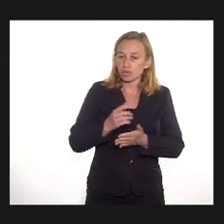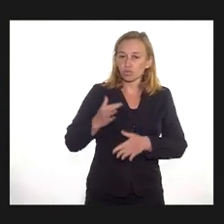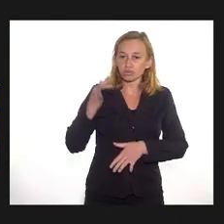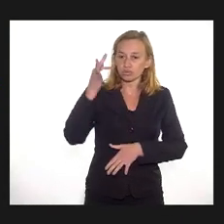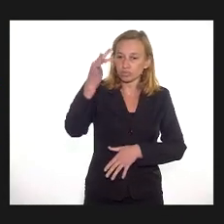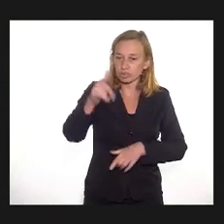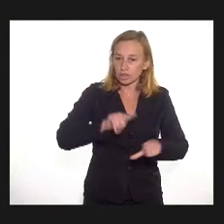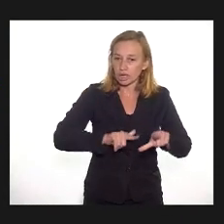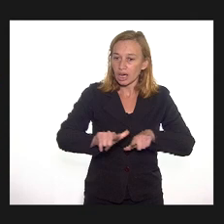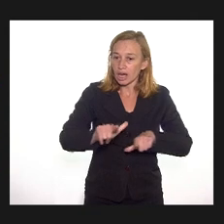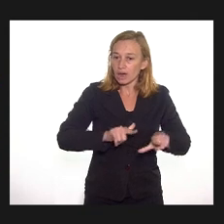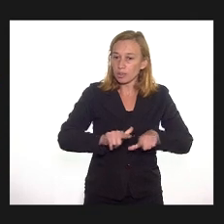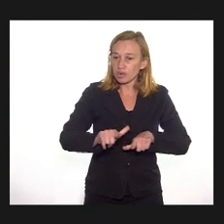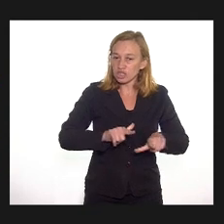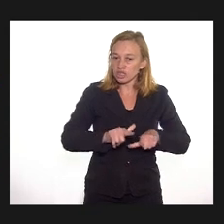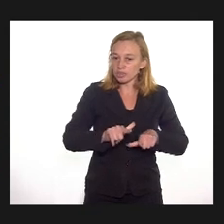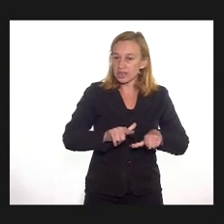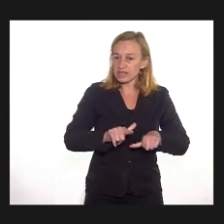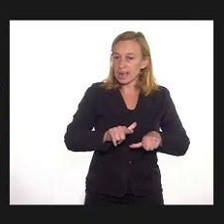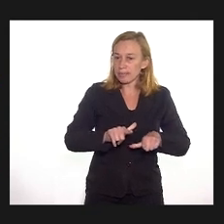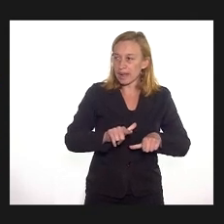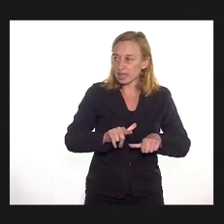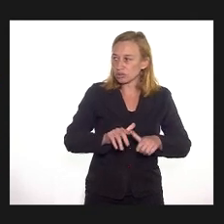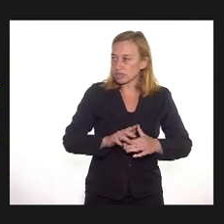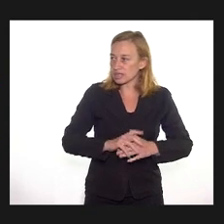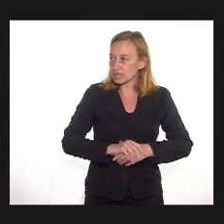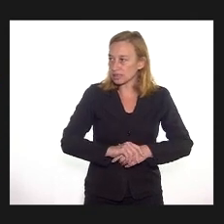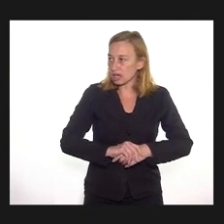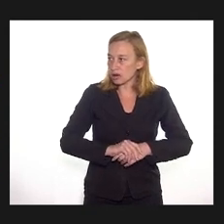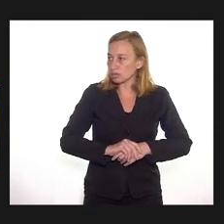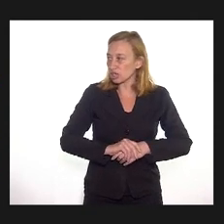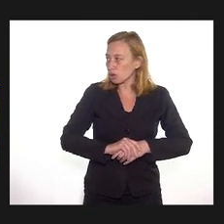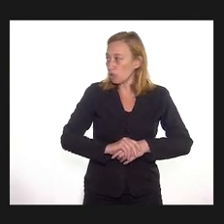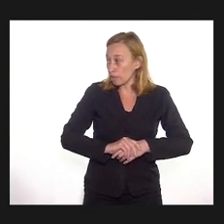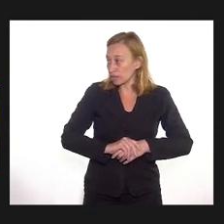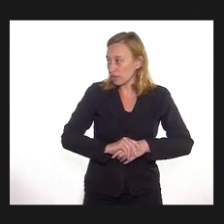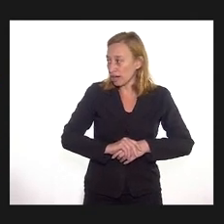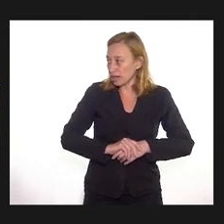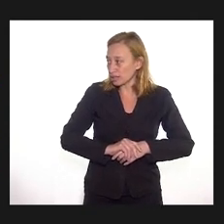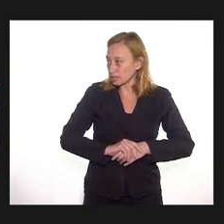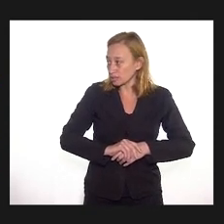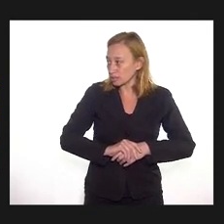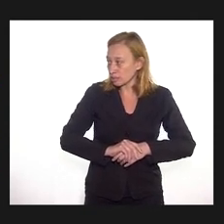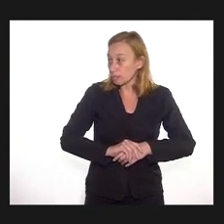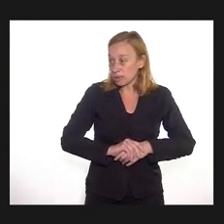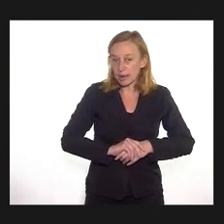aqui. Quero dizer, presidente, que muito me deixa satisfeito quando